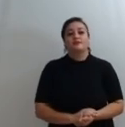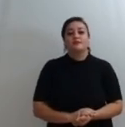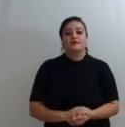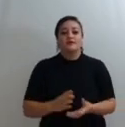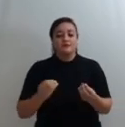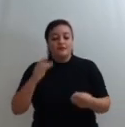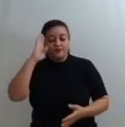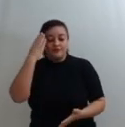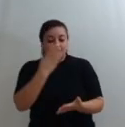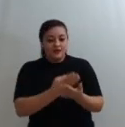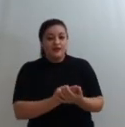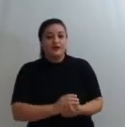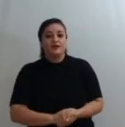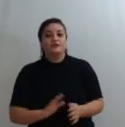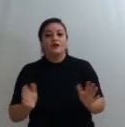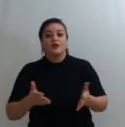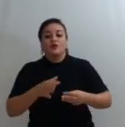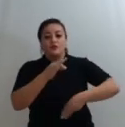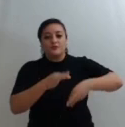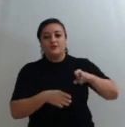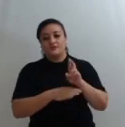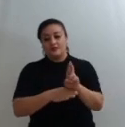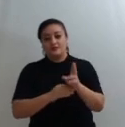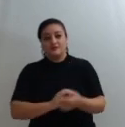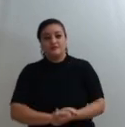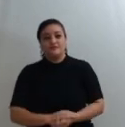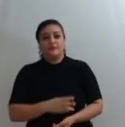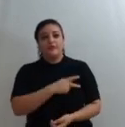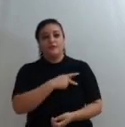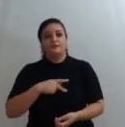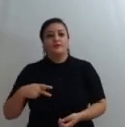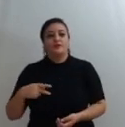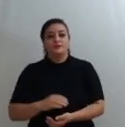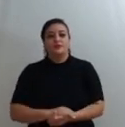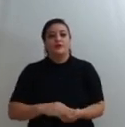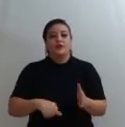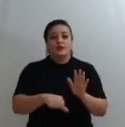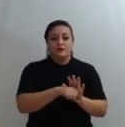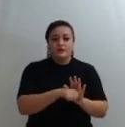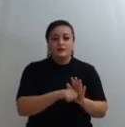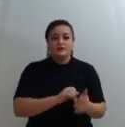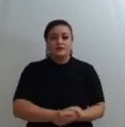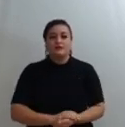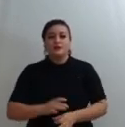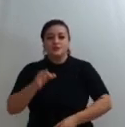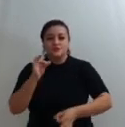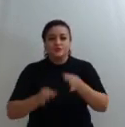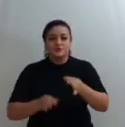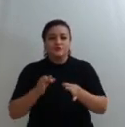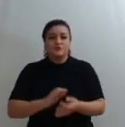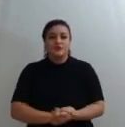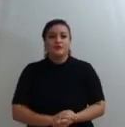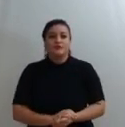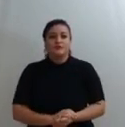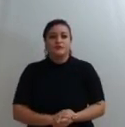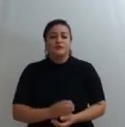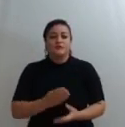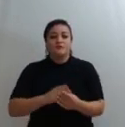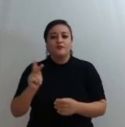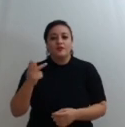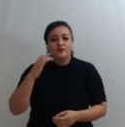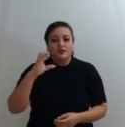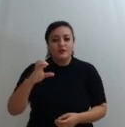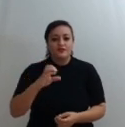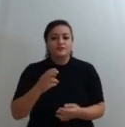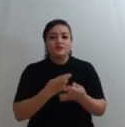Obrigado. Devolvo a palavra ao ilustre relator. Senhor presidente, a ilegalidade passível de justificar a impetração de habeas corpus substitutivo de recurso especial